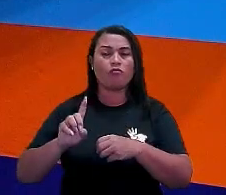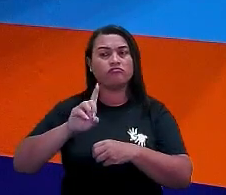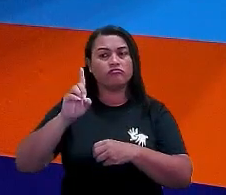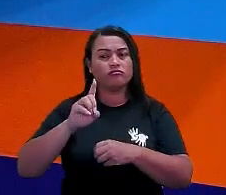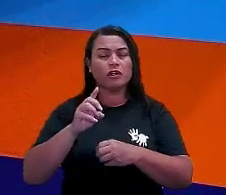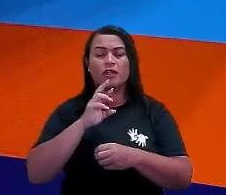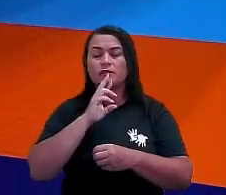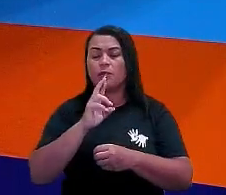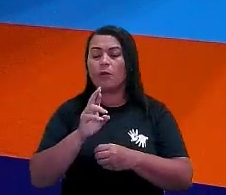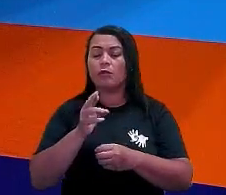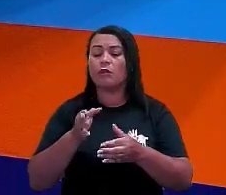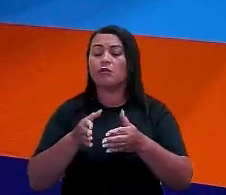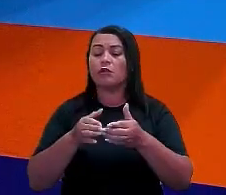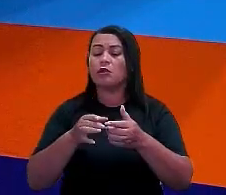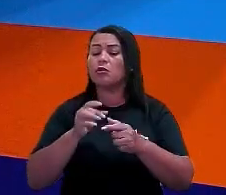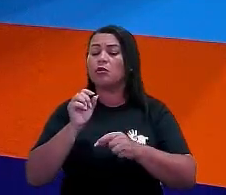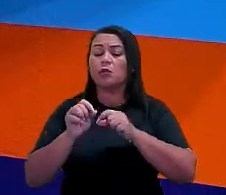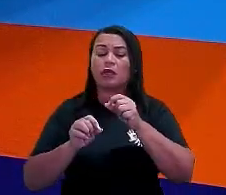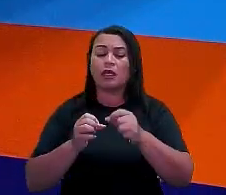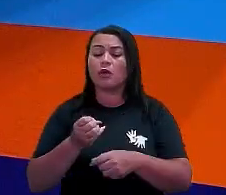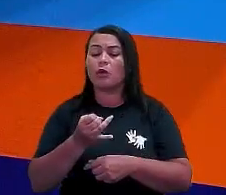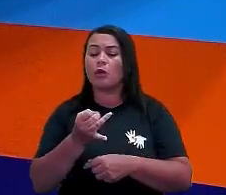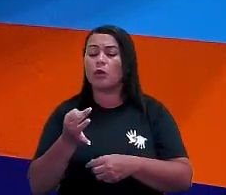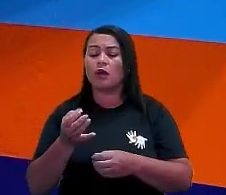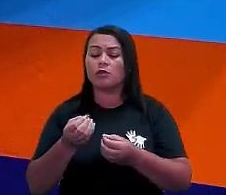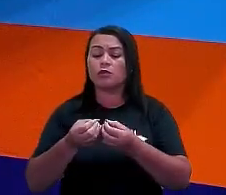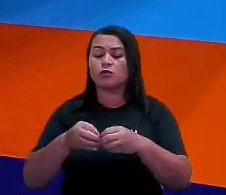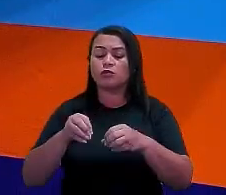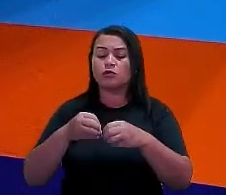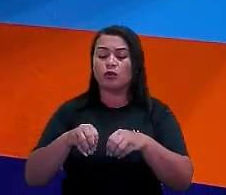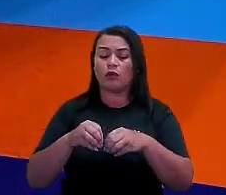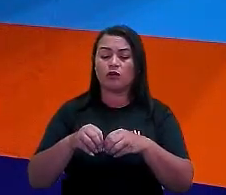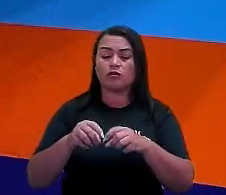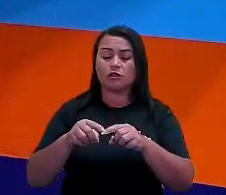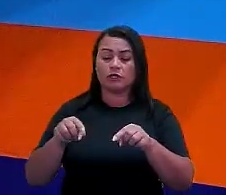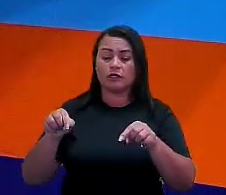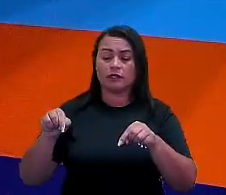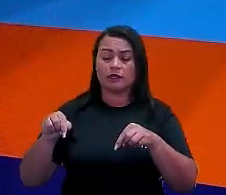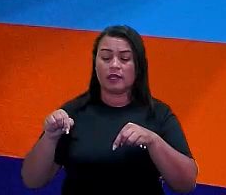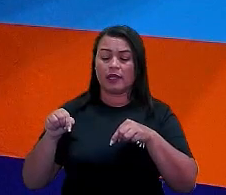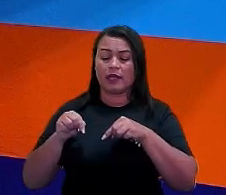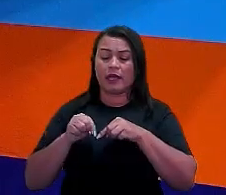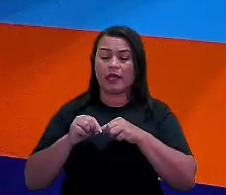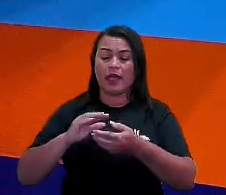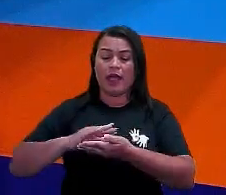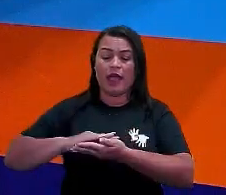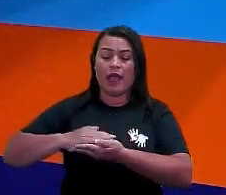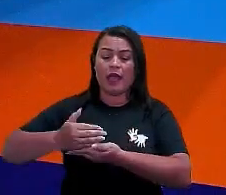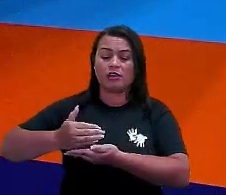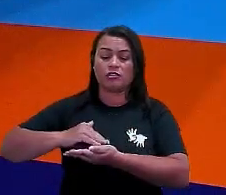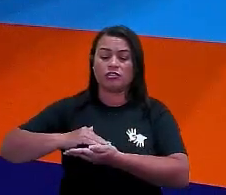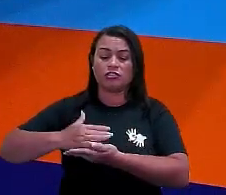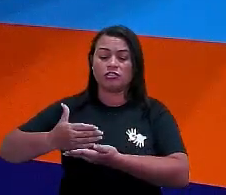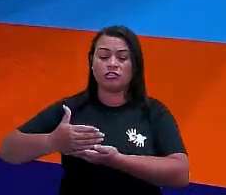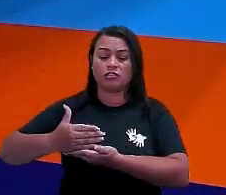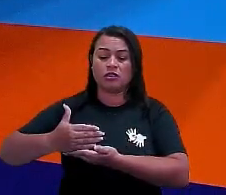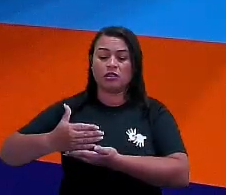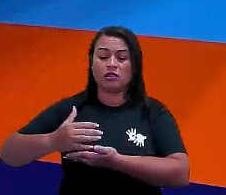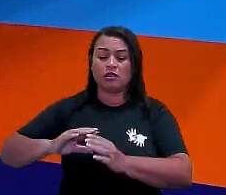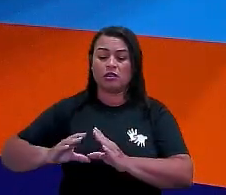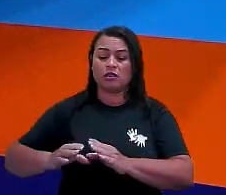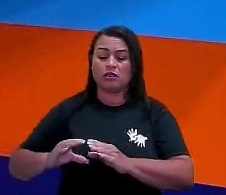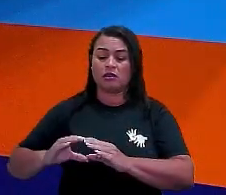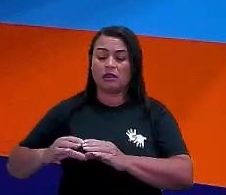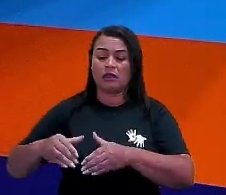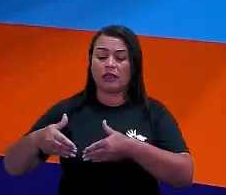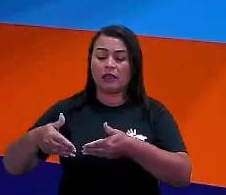se pede. Quantos ovos tem nessa caixa? Quando eu contar aqui, ó, vou ter 18